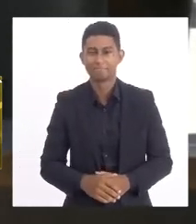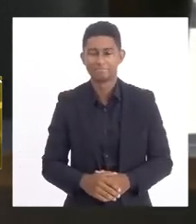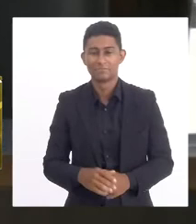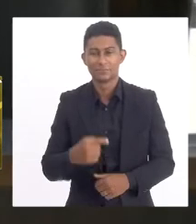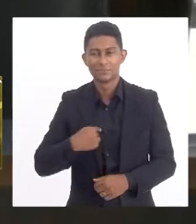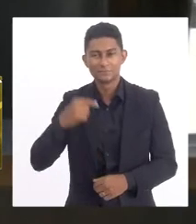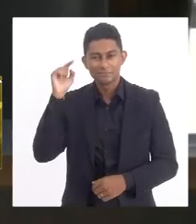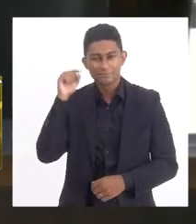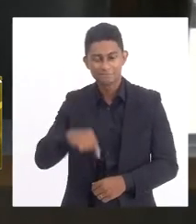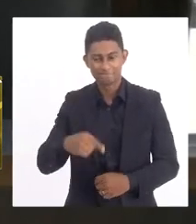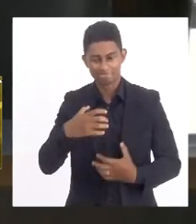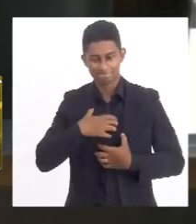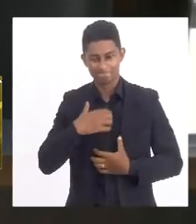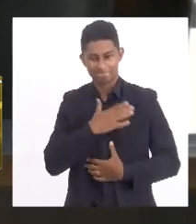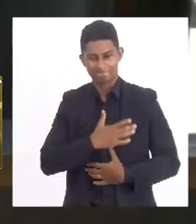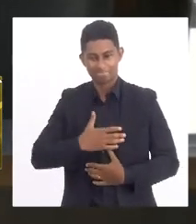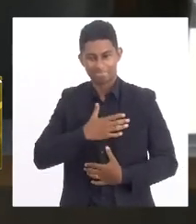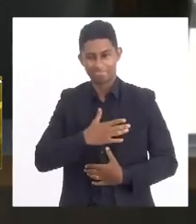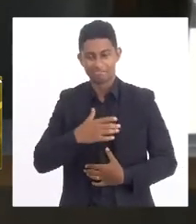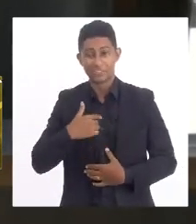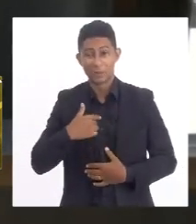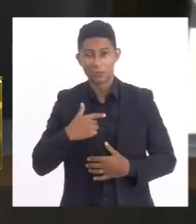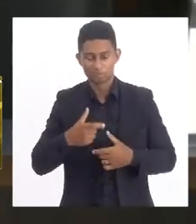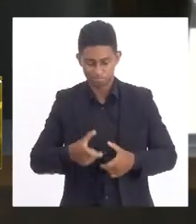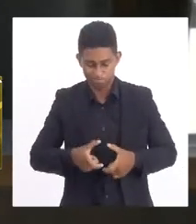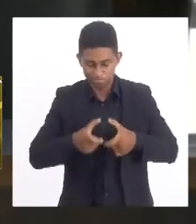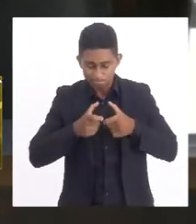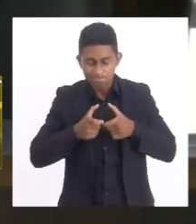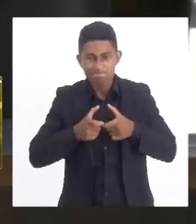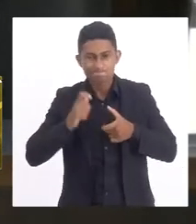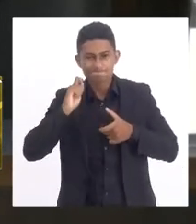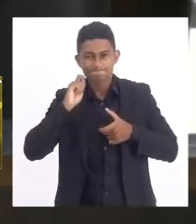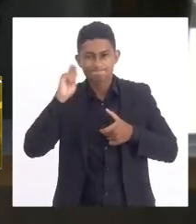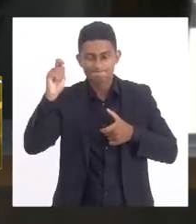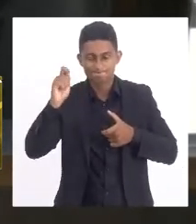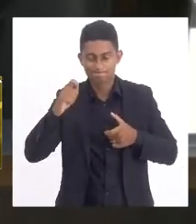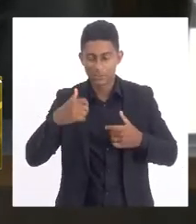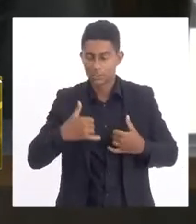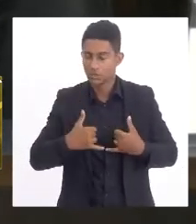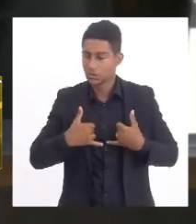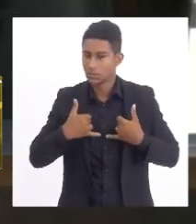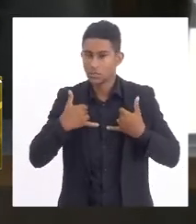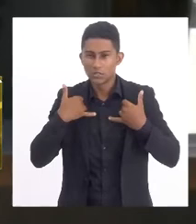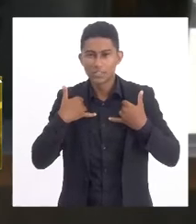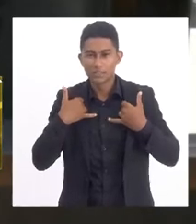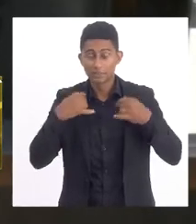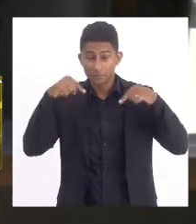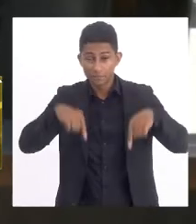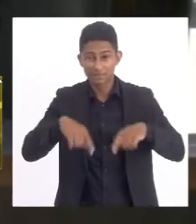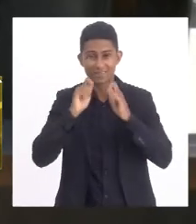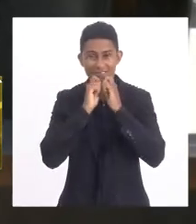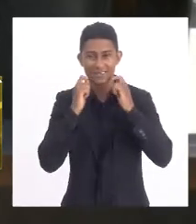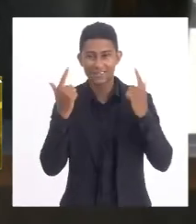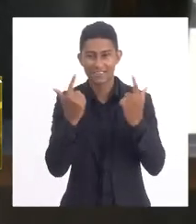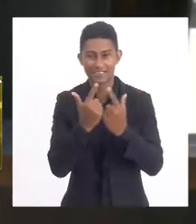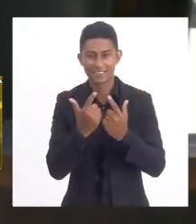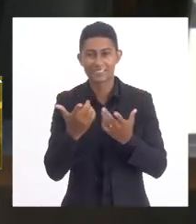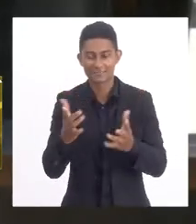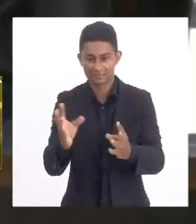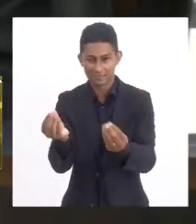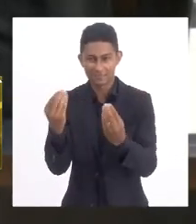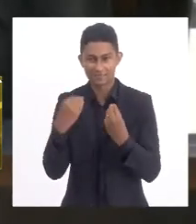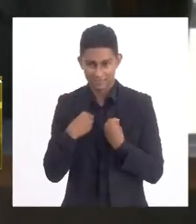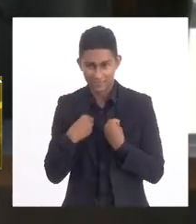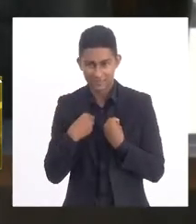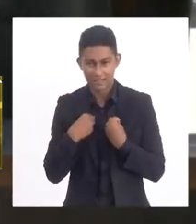com imensa honra que recebo a medalha de Tiradentes é concedido pela Assembleia Legislativa do Rio de Janeiro